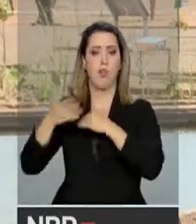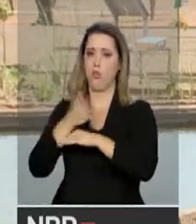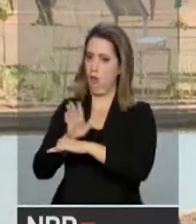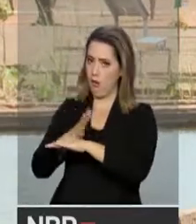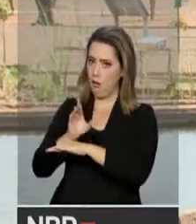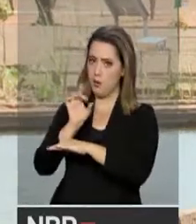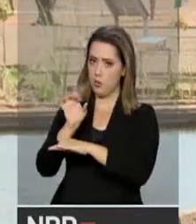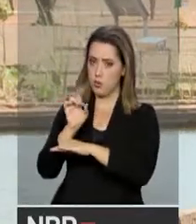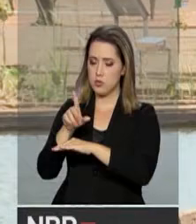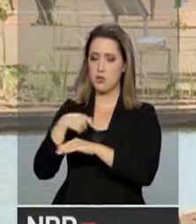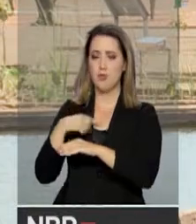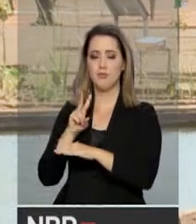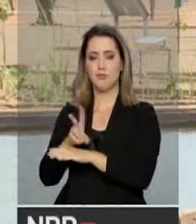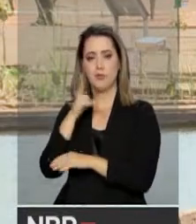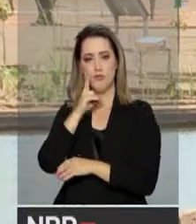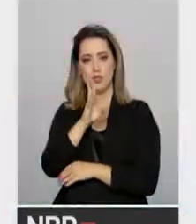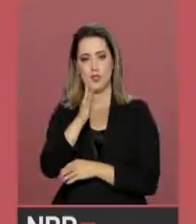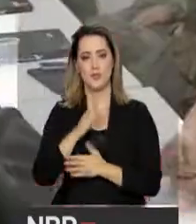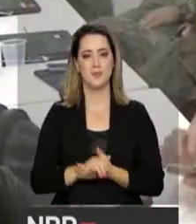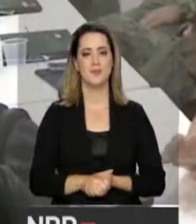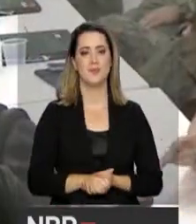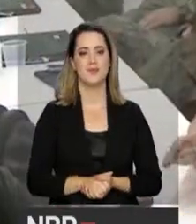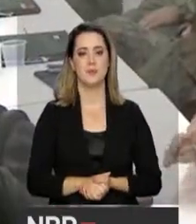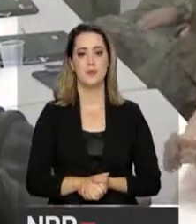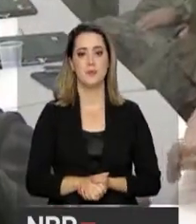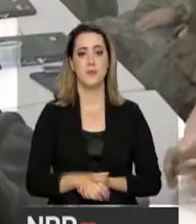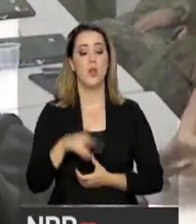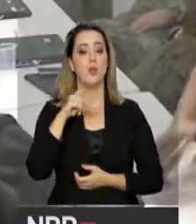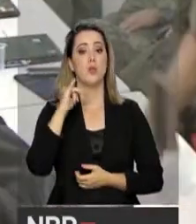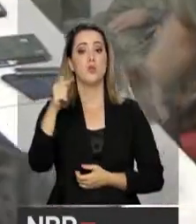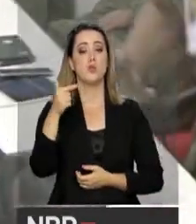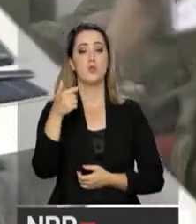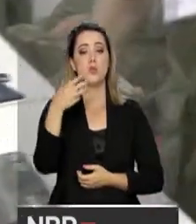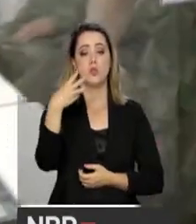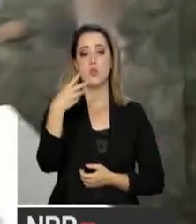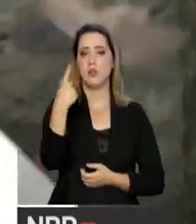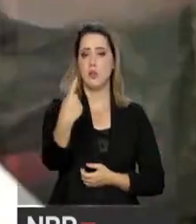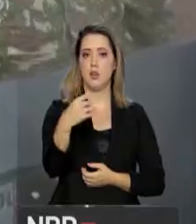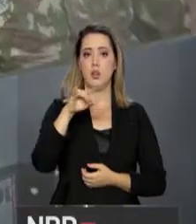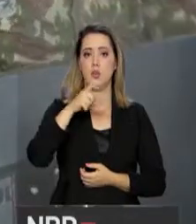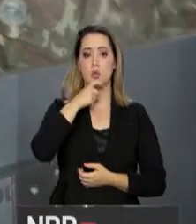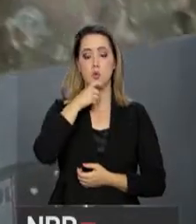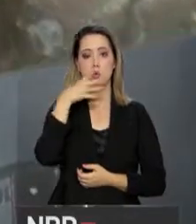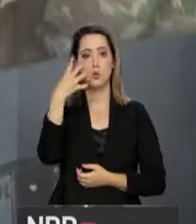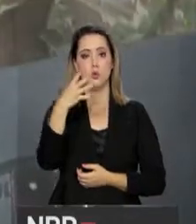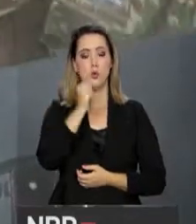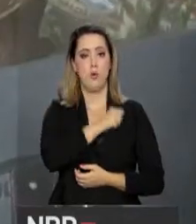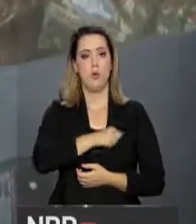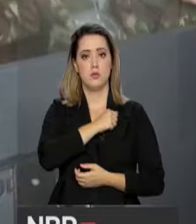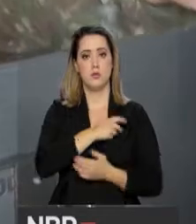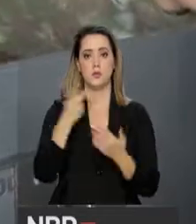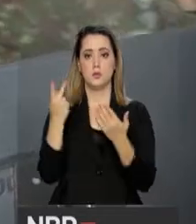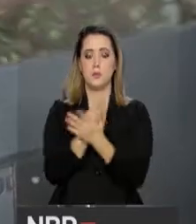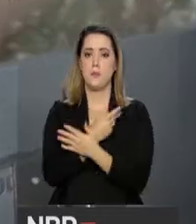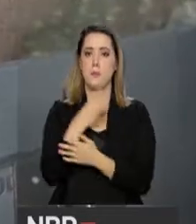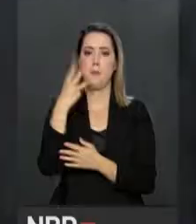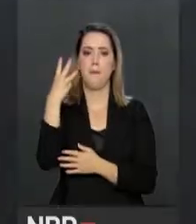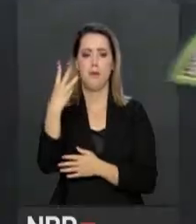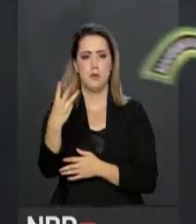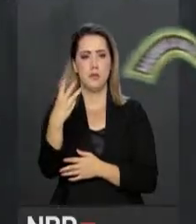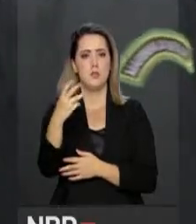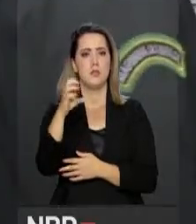as ações de defesa. Olha só. Entre os dias 31 de julho e 4 de agosto, foi realizado o terceiro